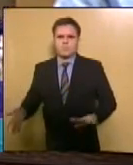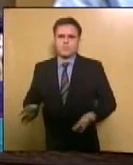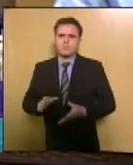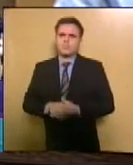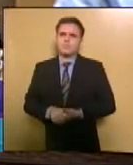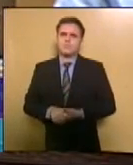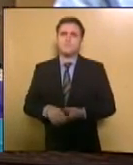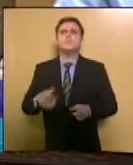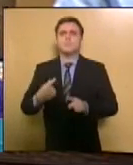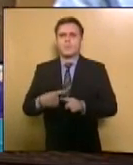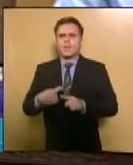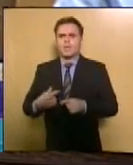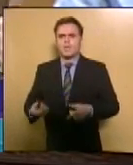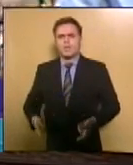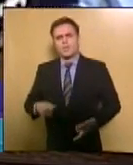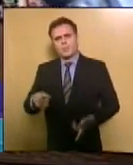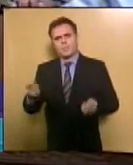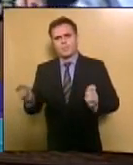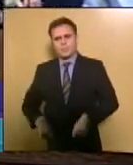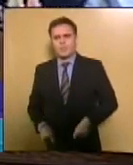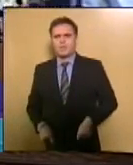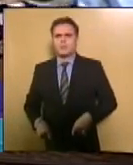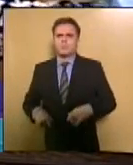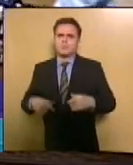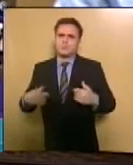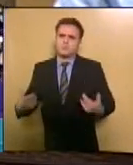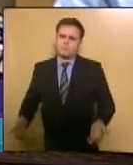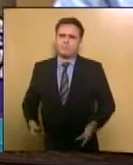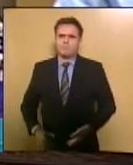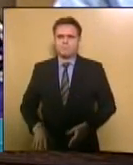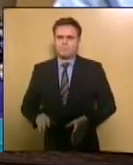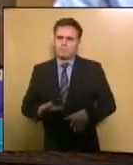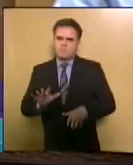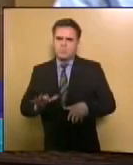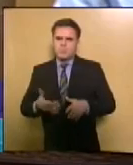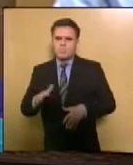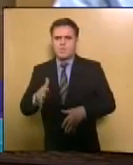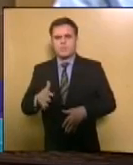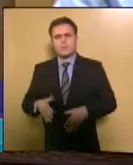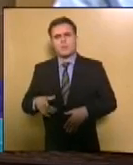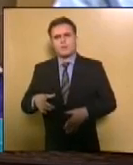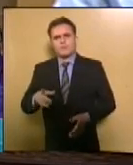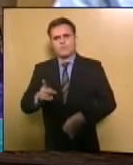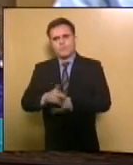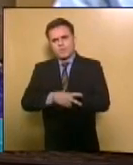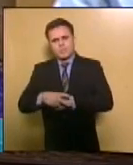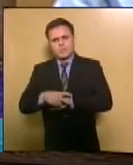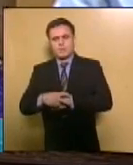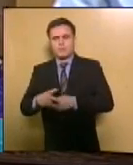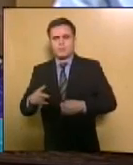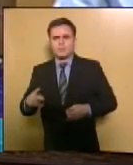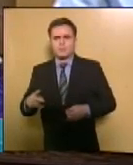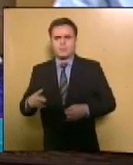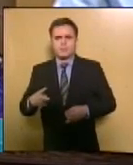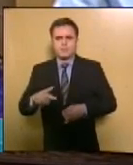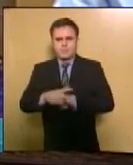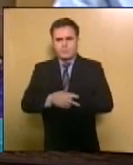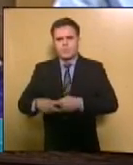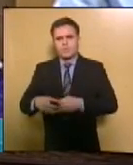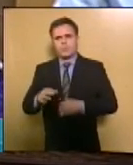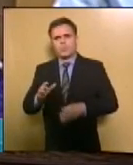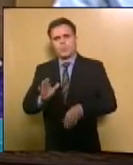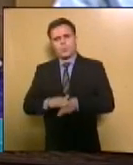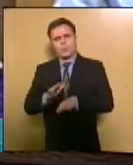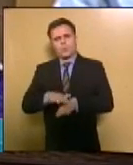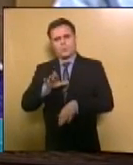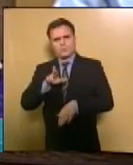por quê Porque ele pode se tornar através das nossas pesquisas provavelmente uma vítima ou um autor temos